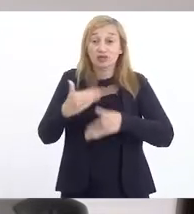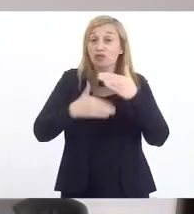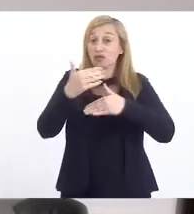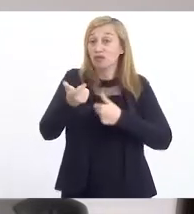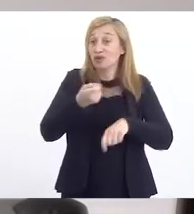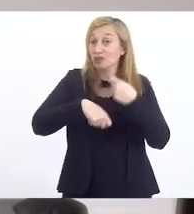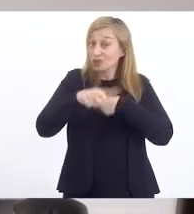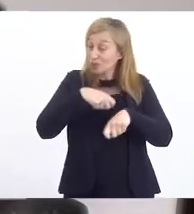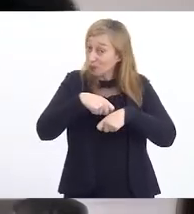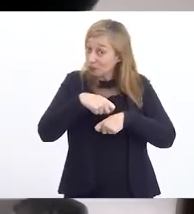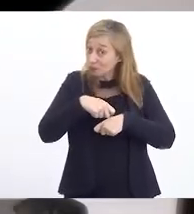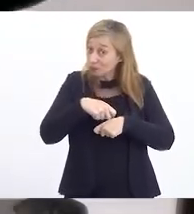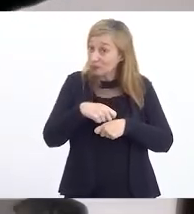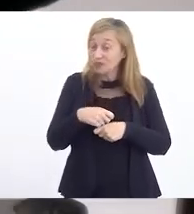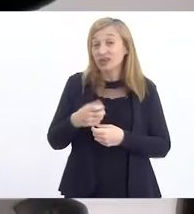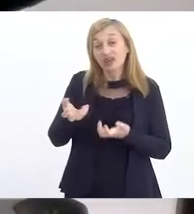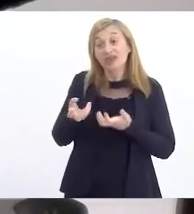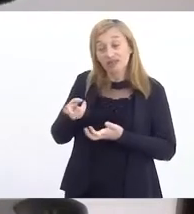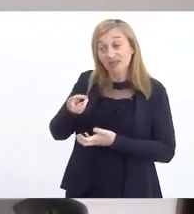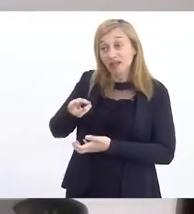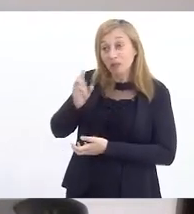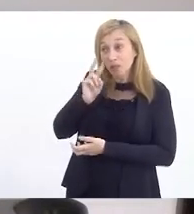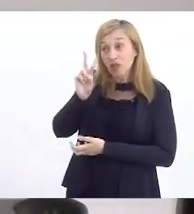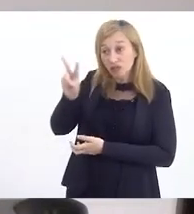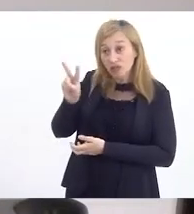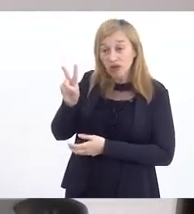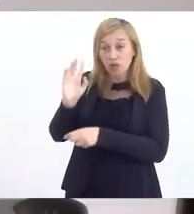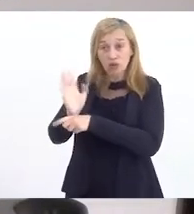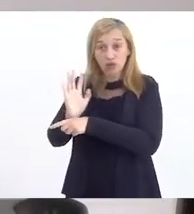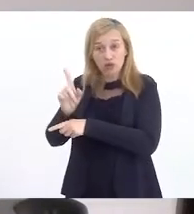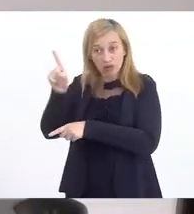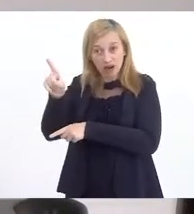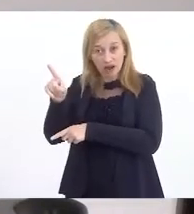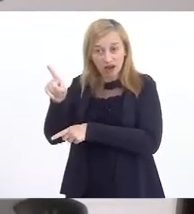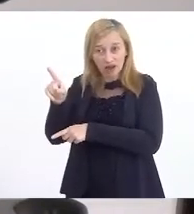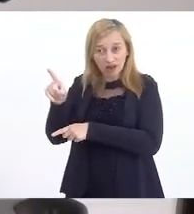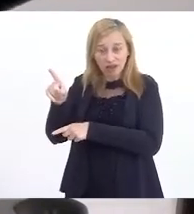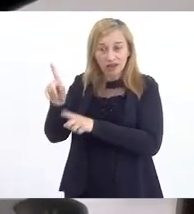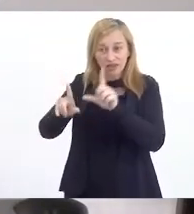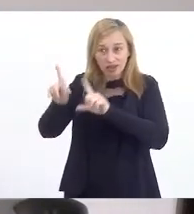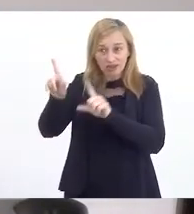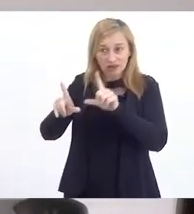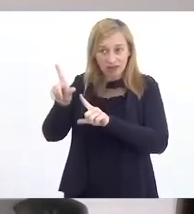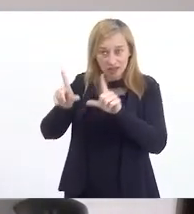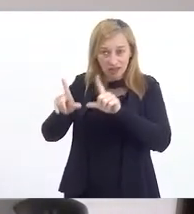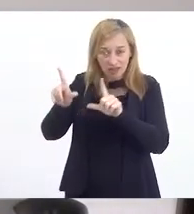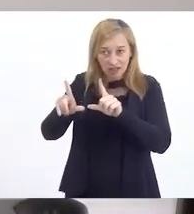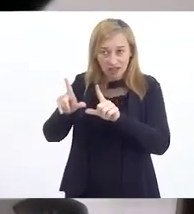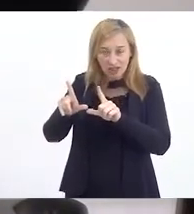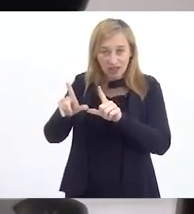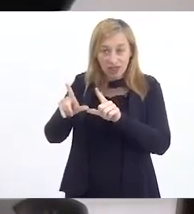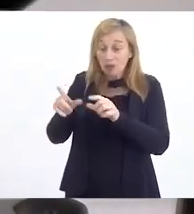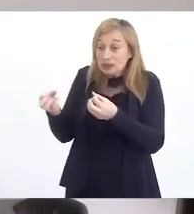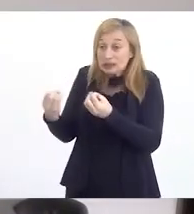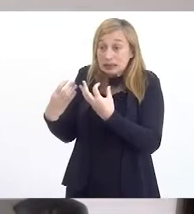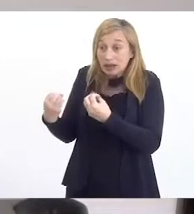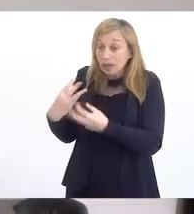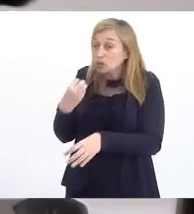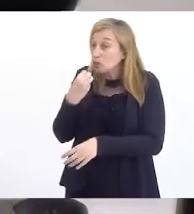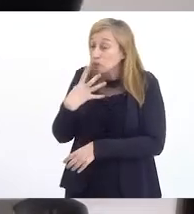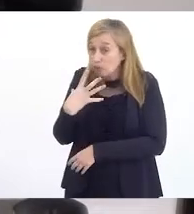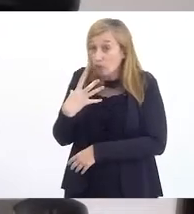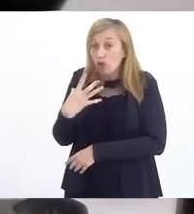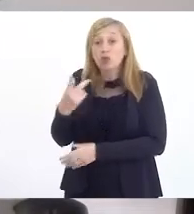Vide a Grécia. Quem quiser, pode ver o filme que está na TV. Eu já vi 2 vezes. É uma lição prática do